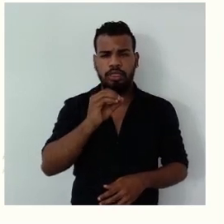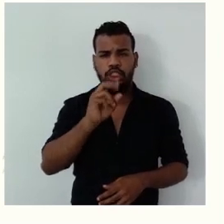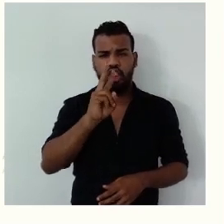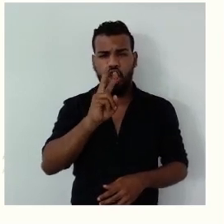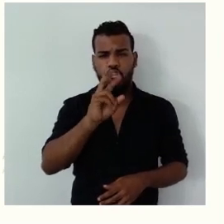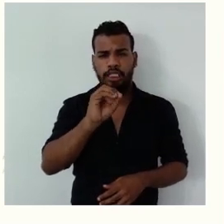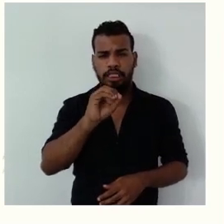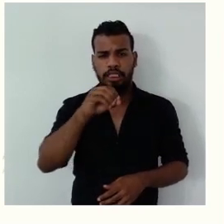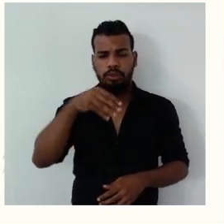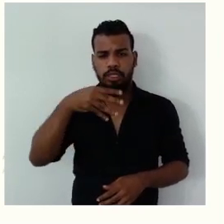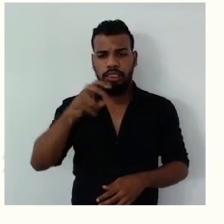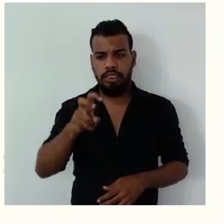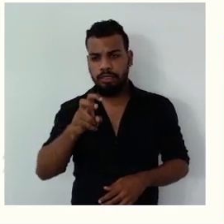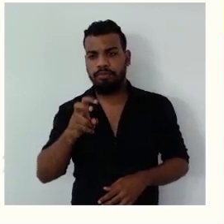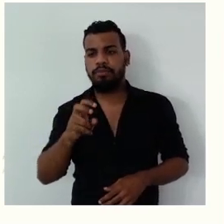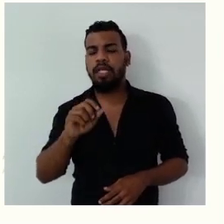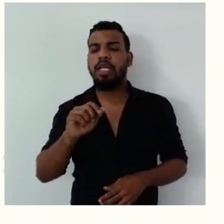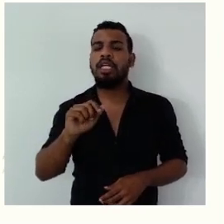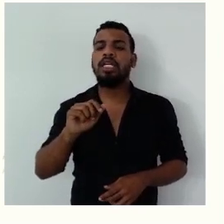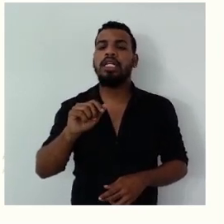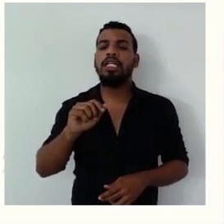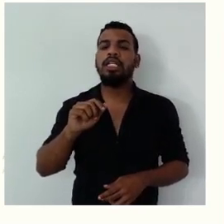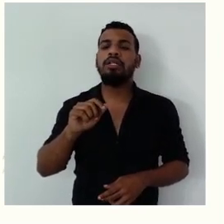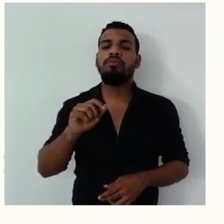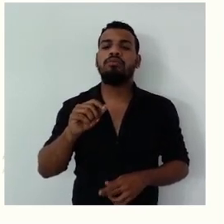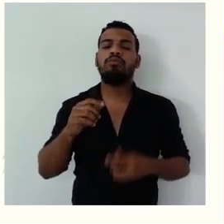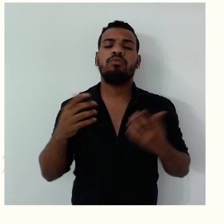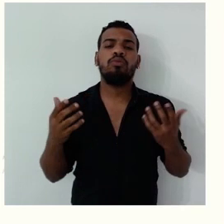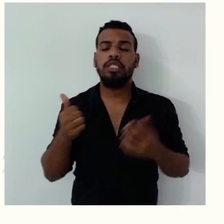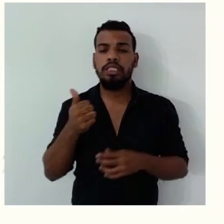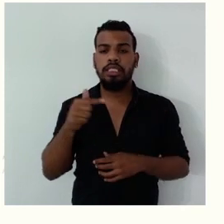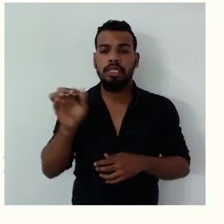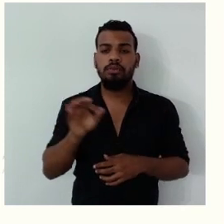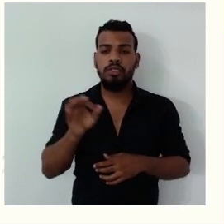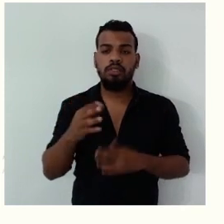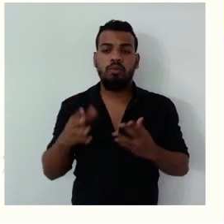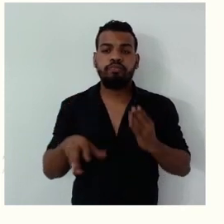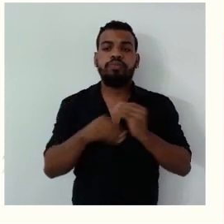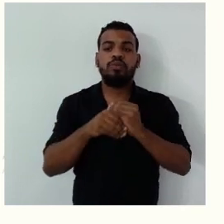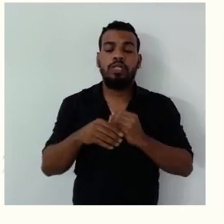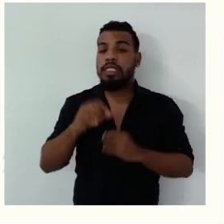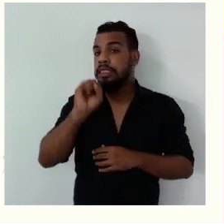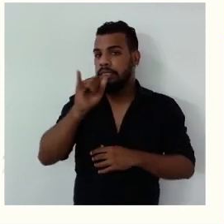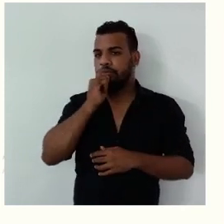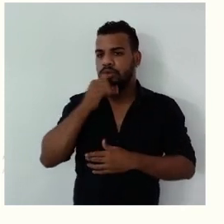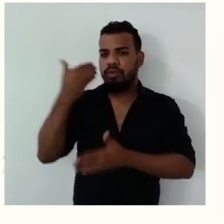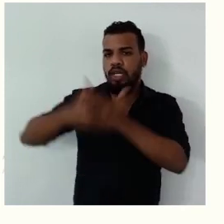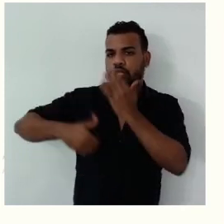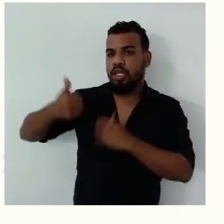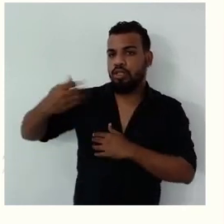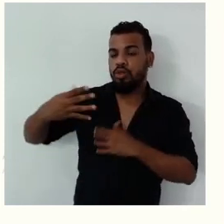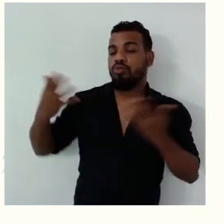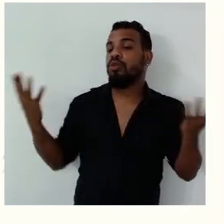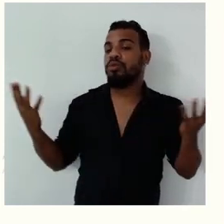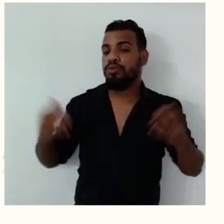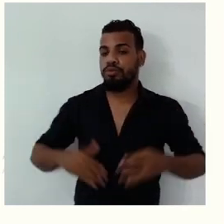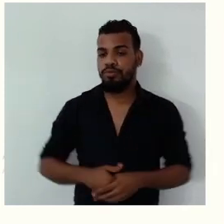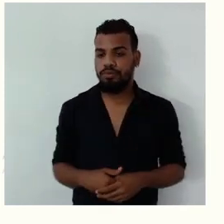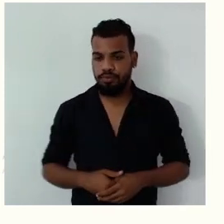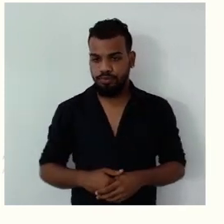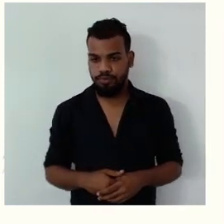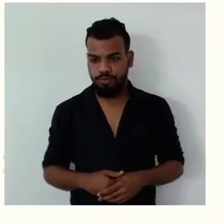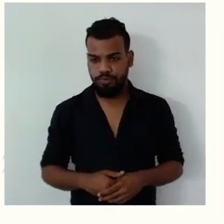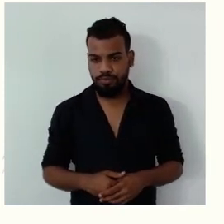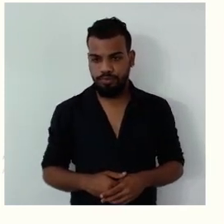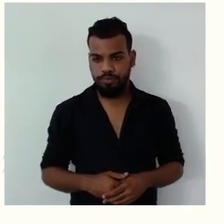aumento de 17, quantos reais? Qual é o novo valor? E quando tem um desconto de 14, qual é o novo valor? Então veja,